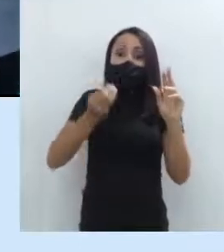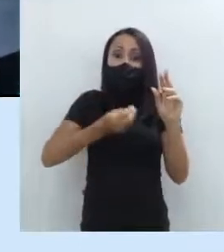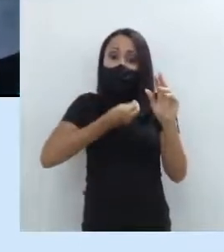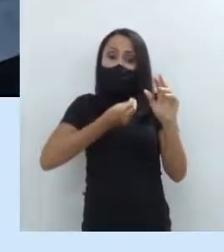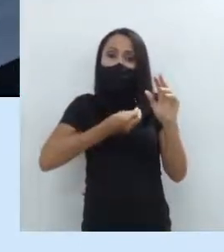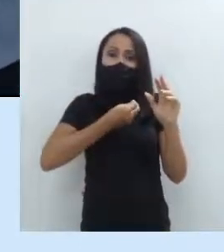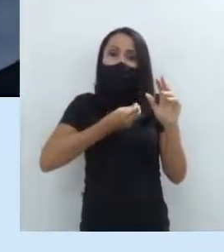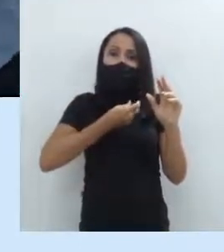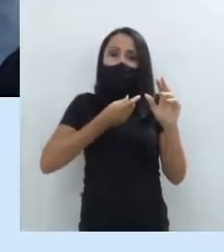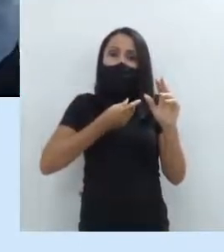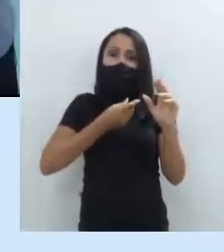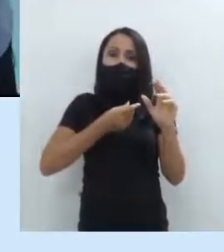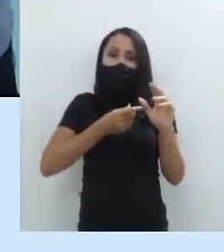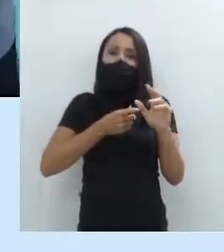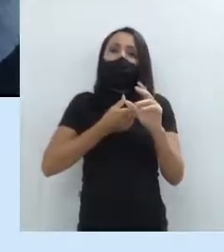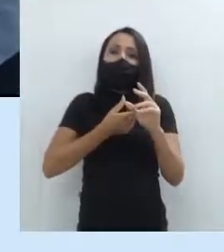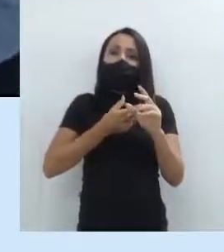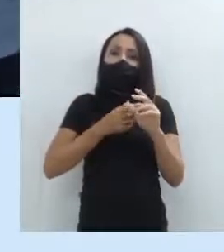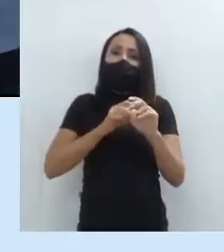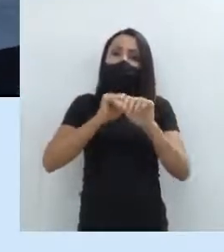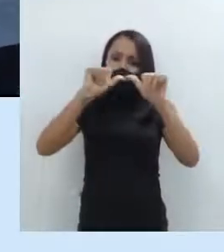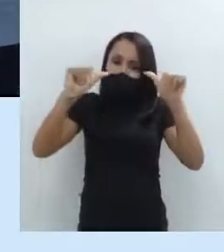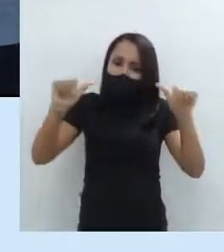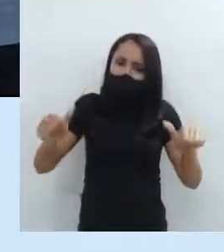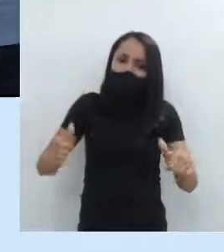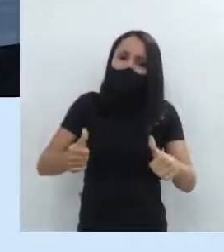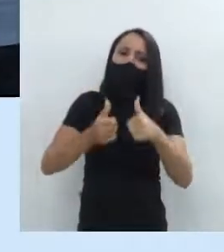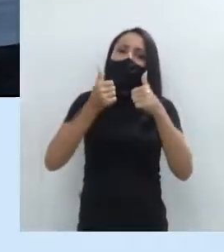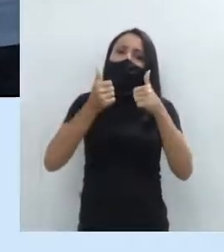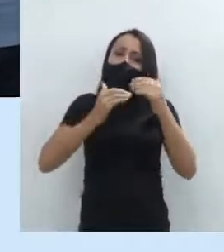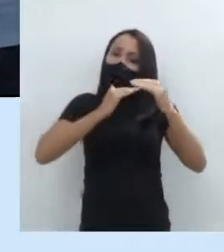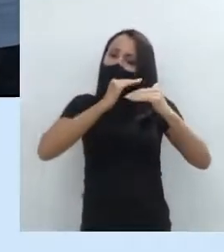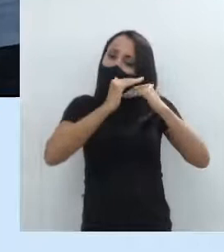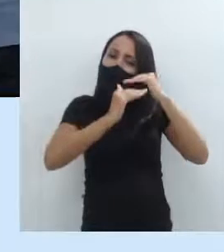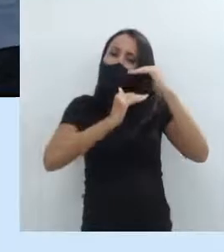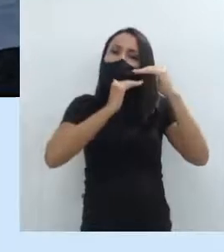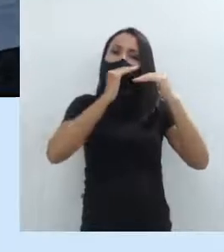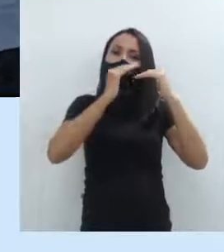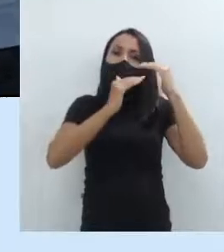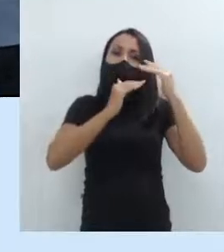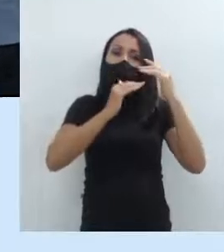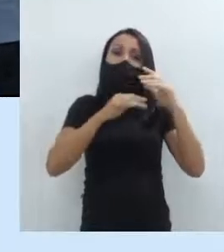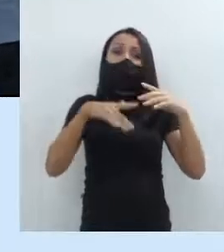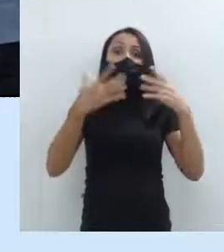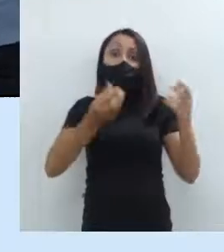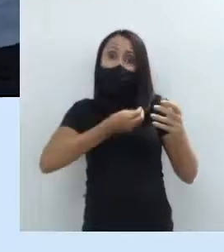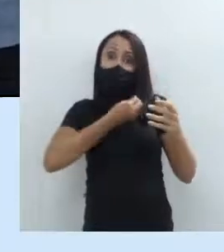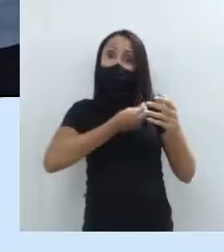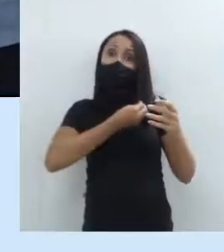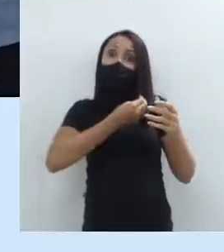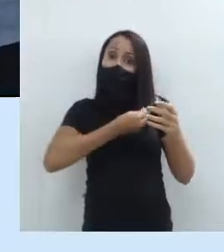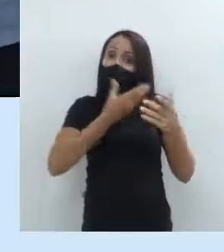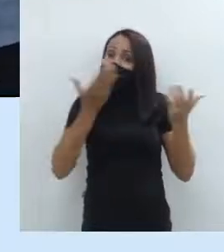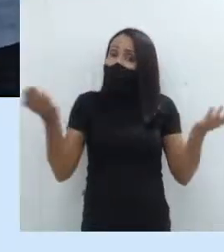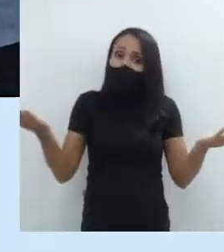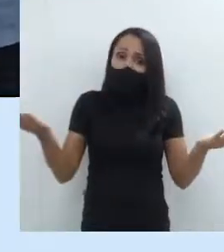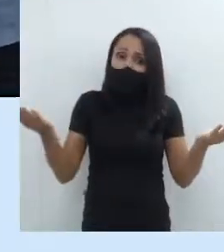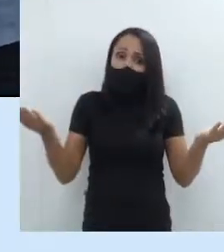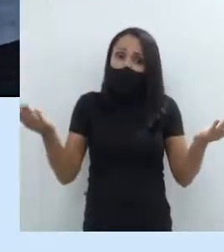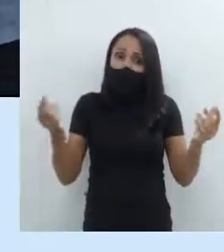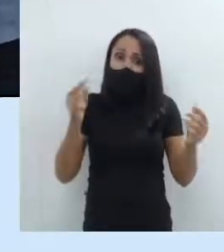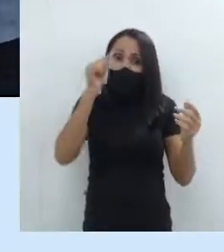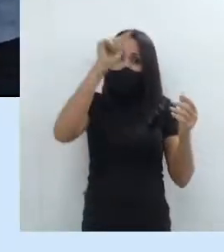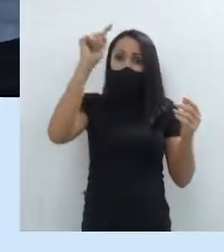o retorno, e começa todo o processo novamente, porque na verdade a vida é um ciclo, concordam